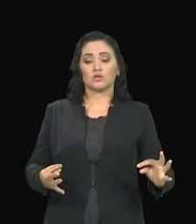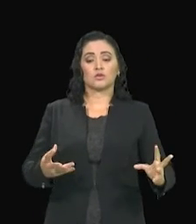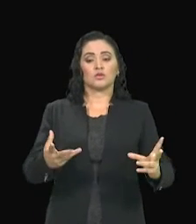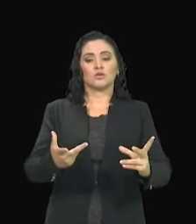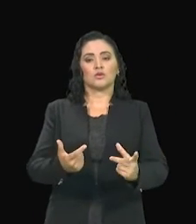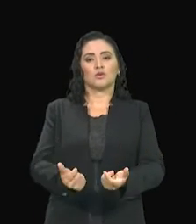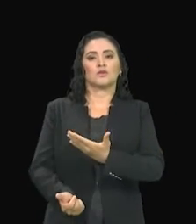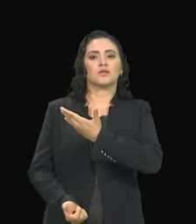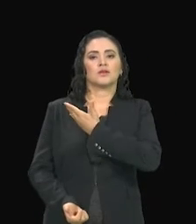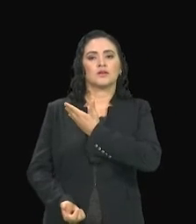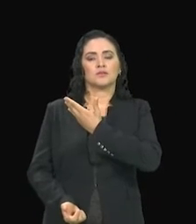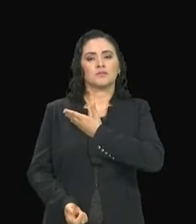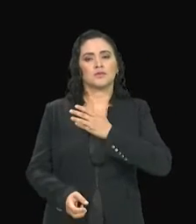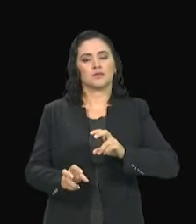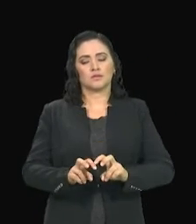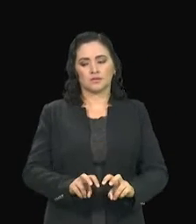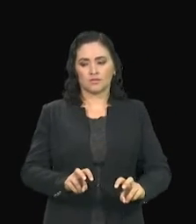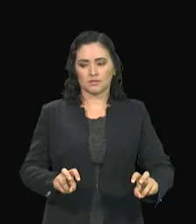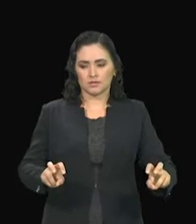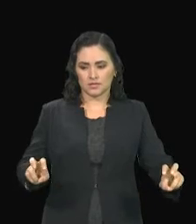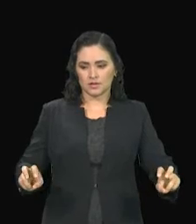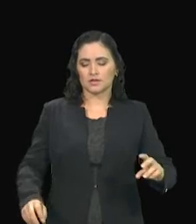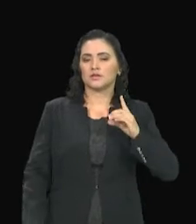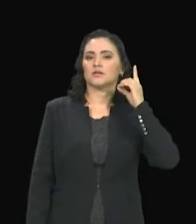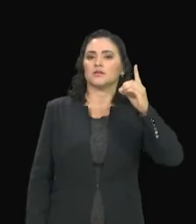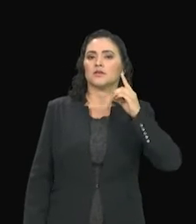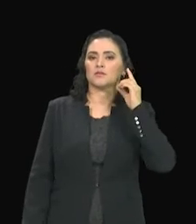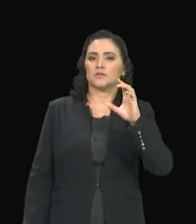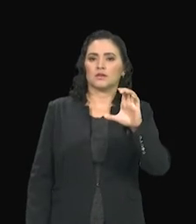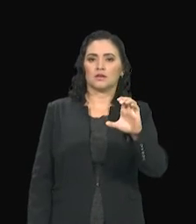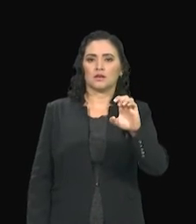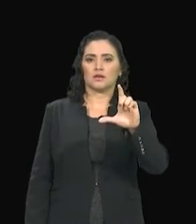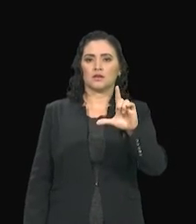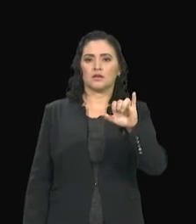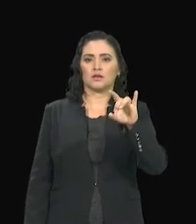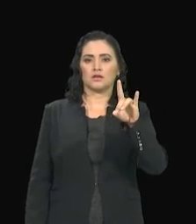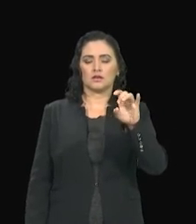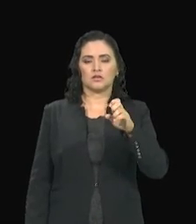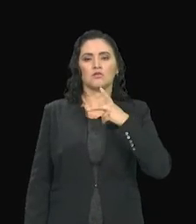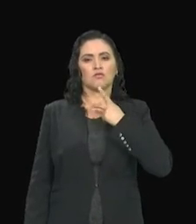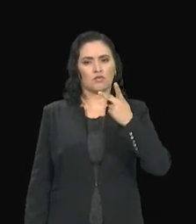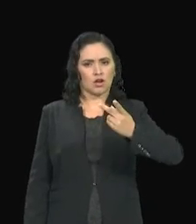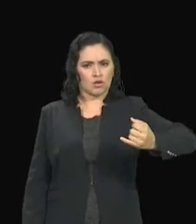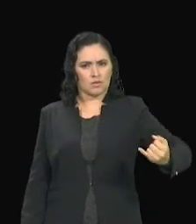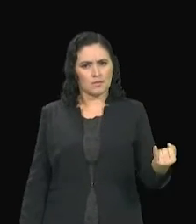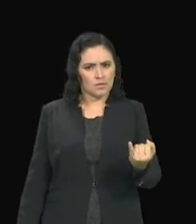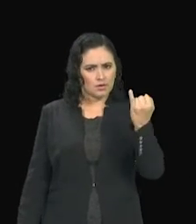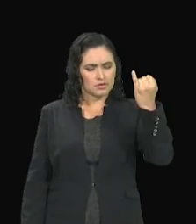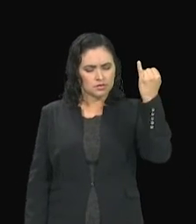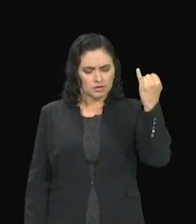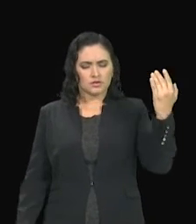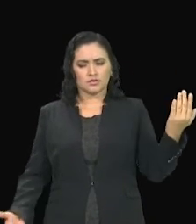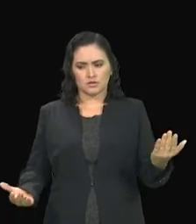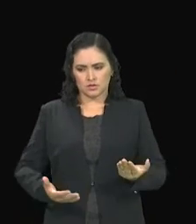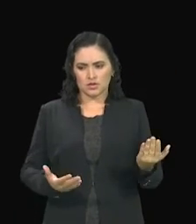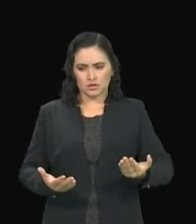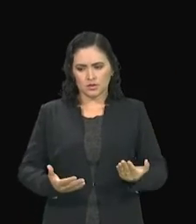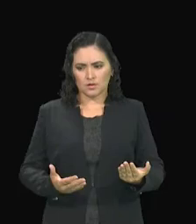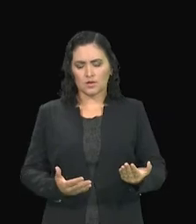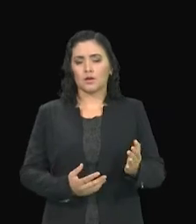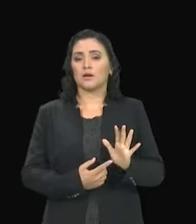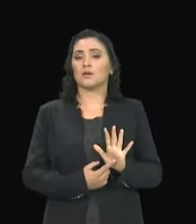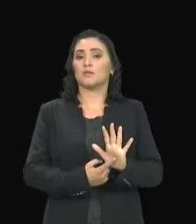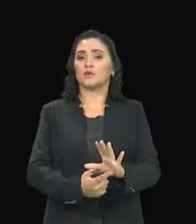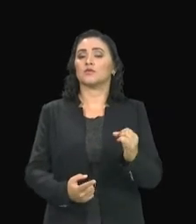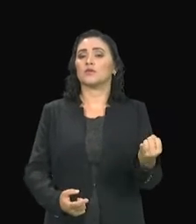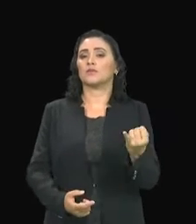mesa, deputada Cleide, fez uma fala agora muito significativa e mostrando a importância